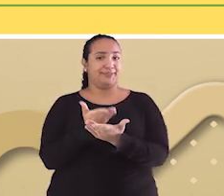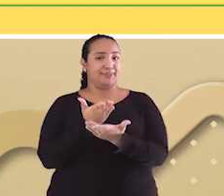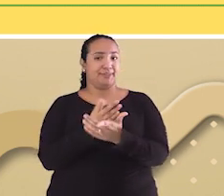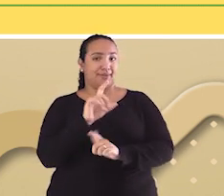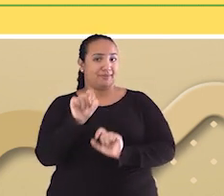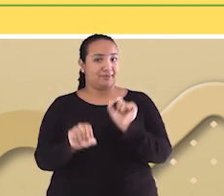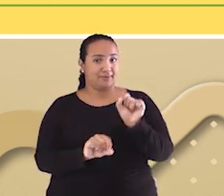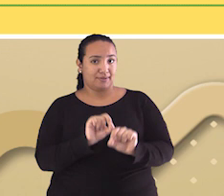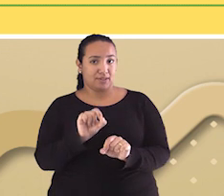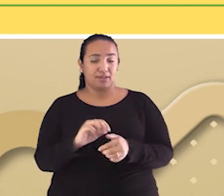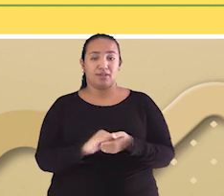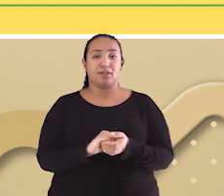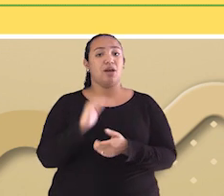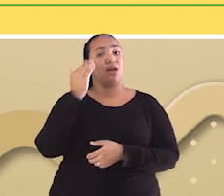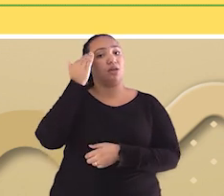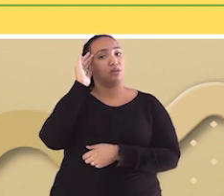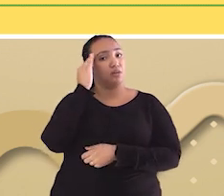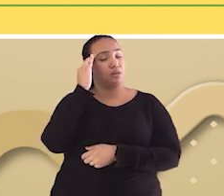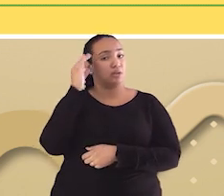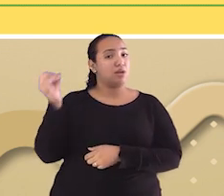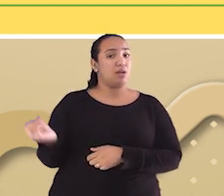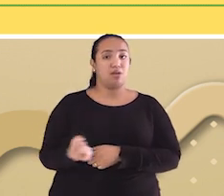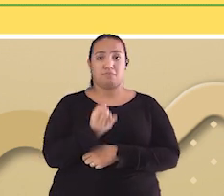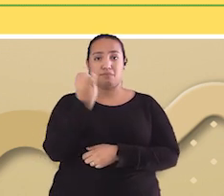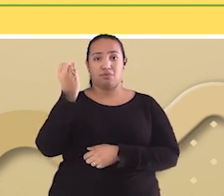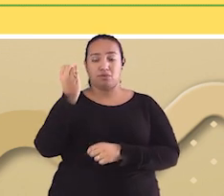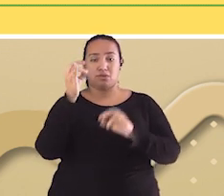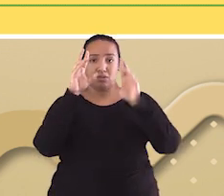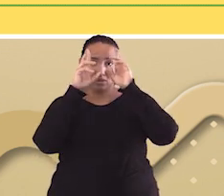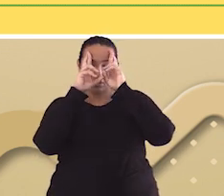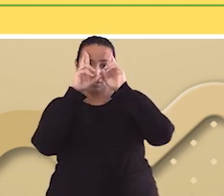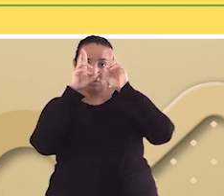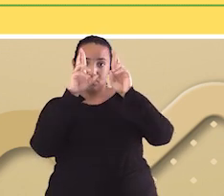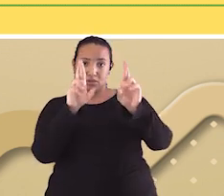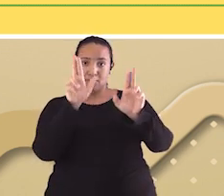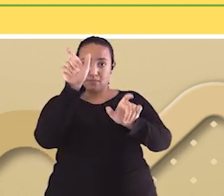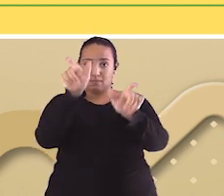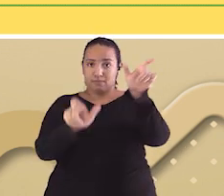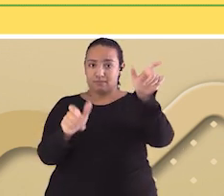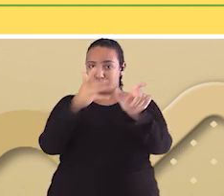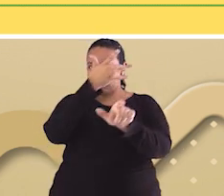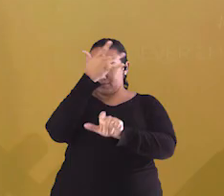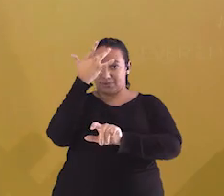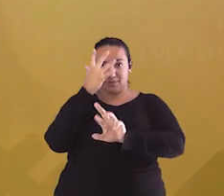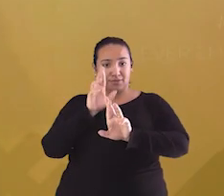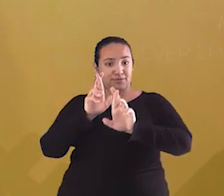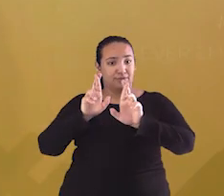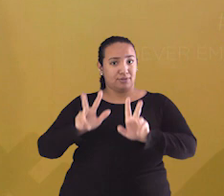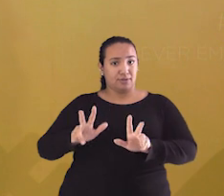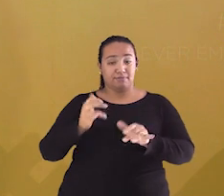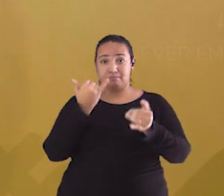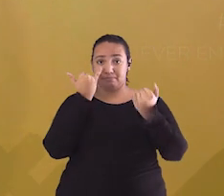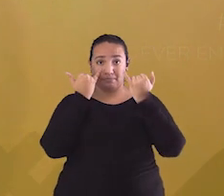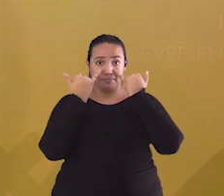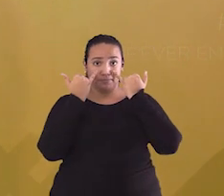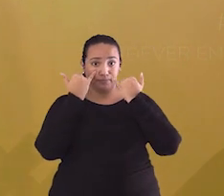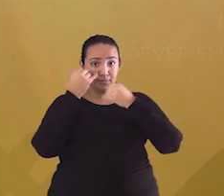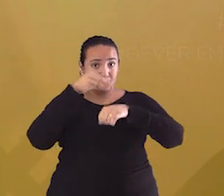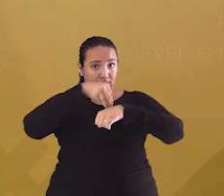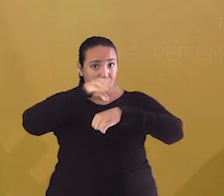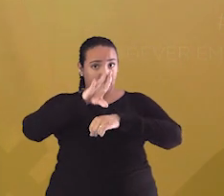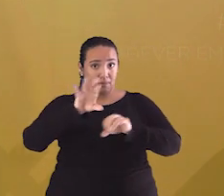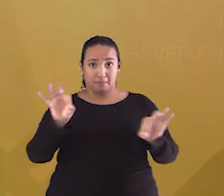da aula é compreender a importância do respeito às diferenças. Informações